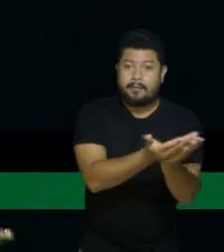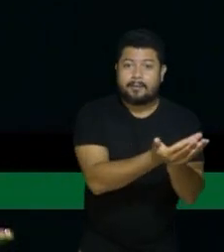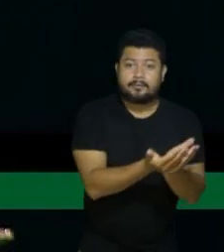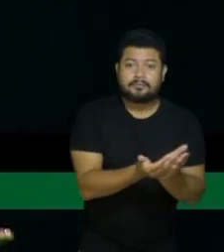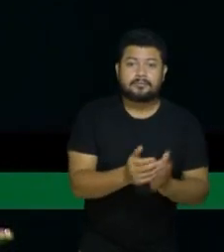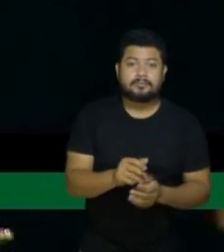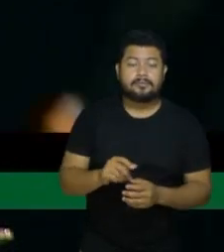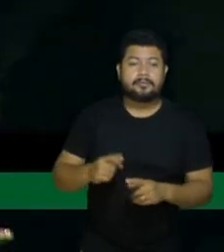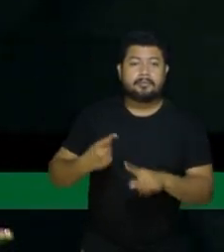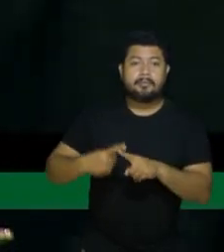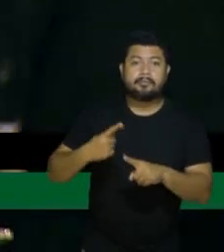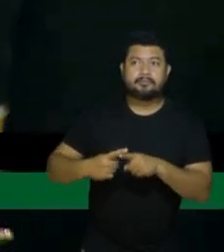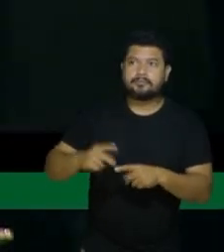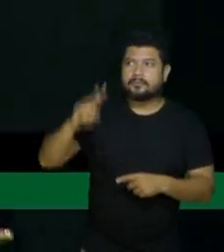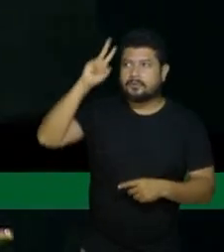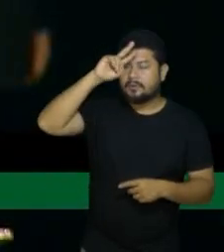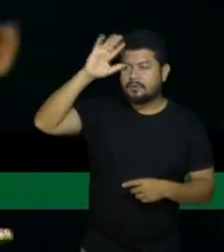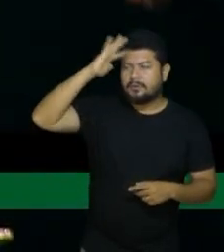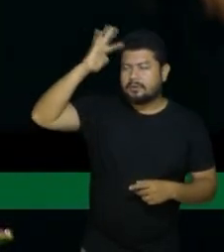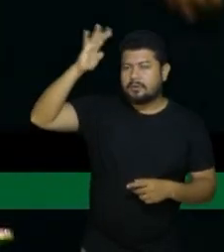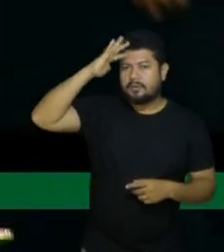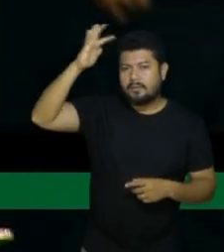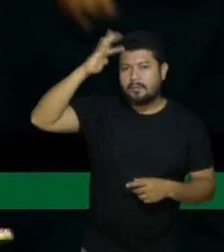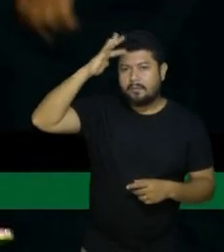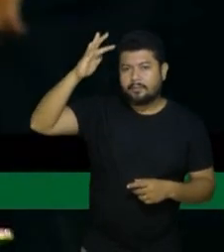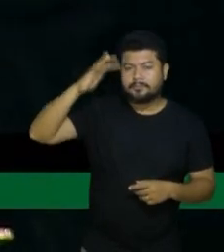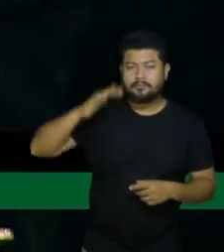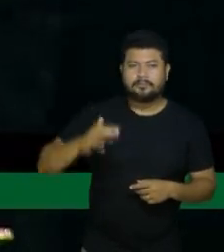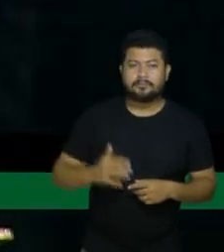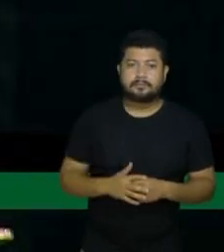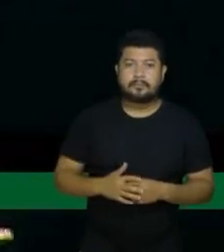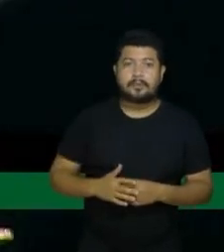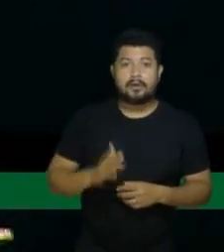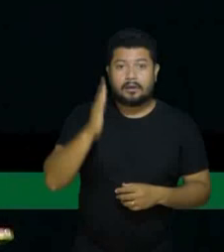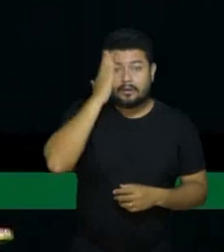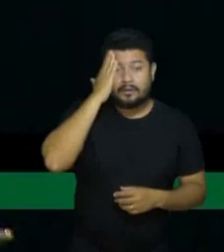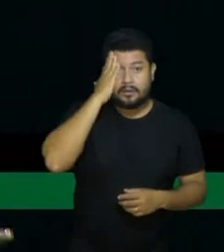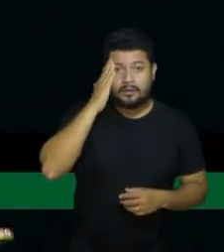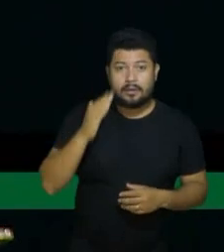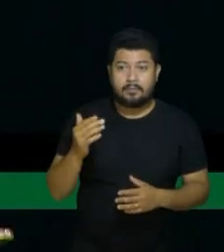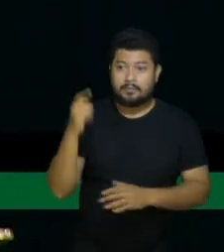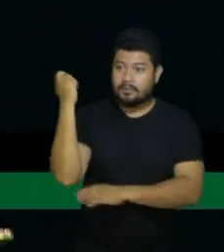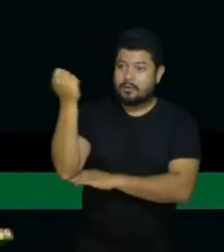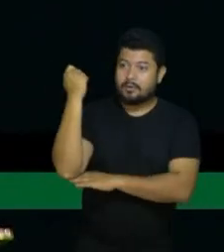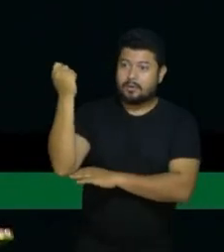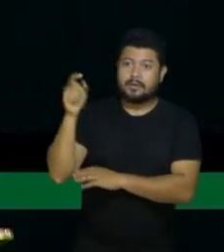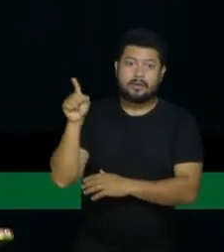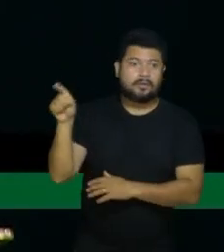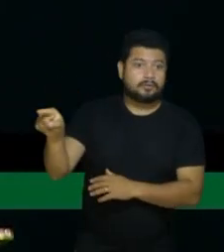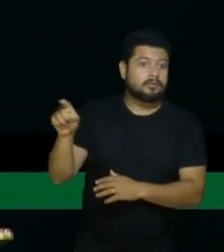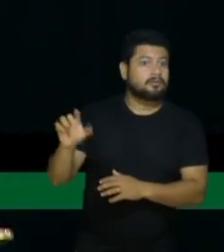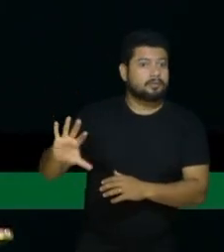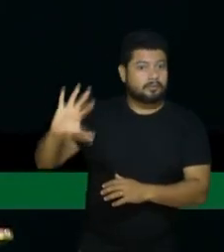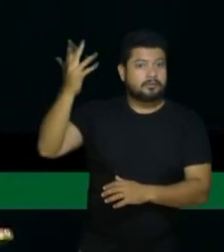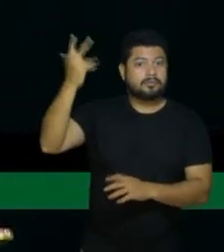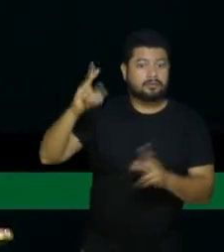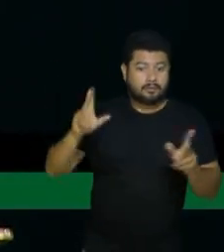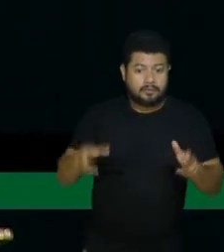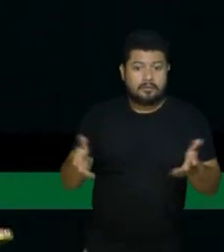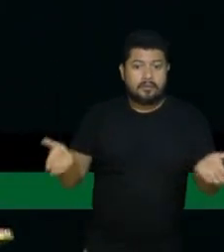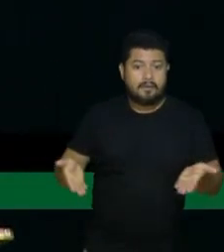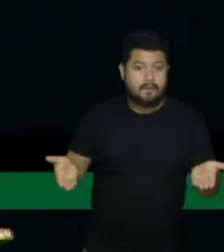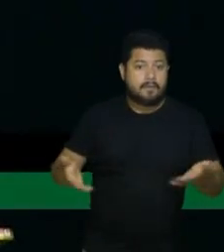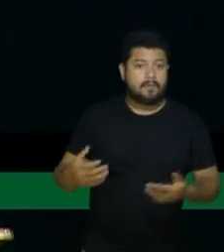eu tô refletindo isso saber o que os gaúchos estão sentindo que com